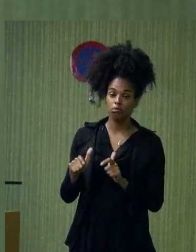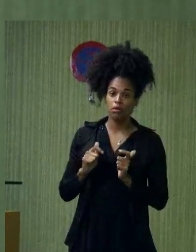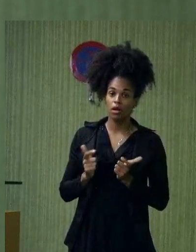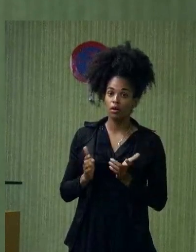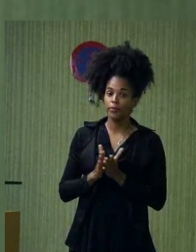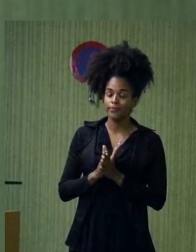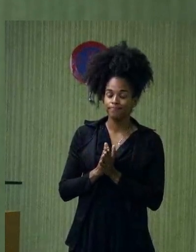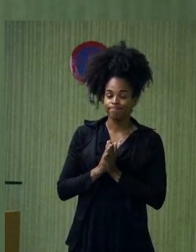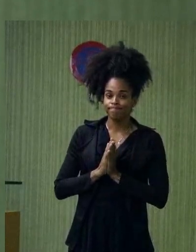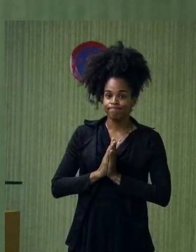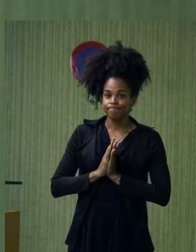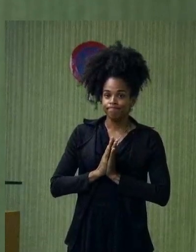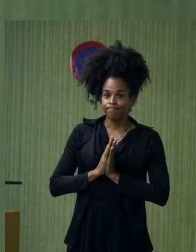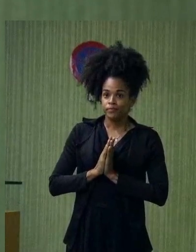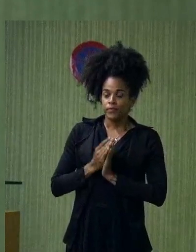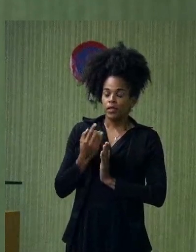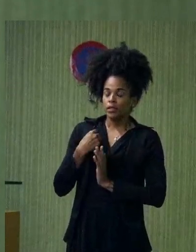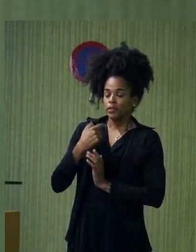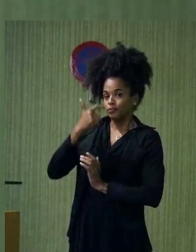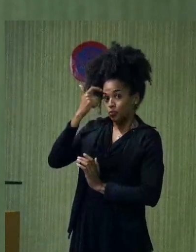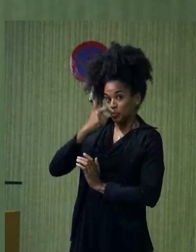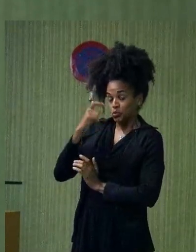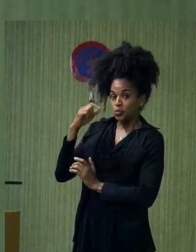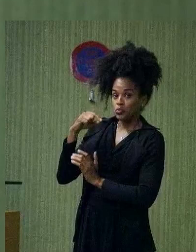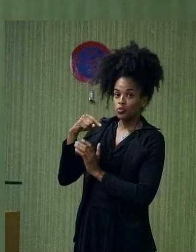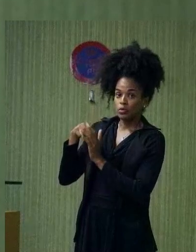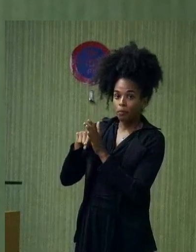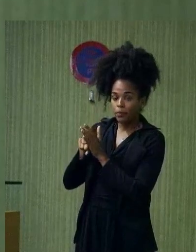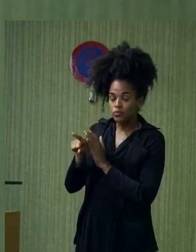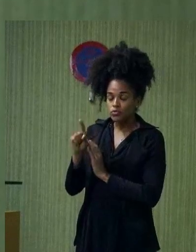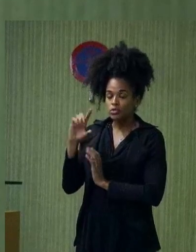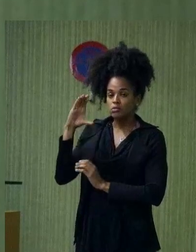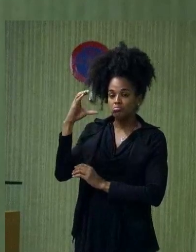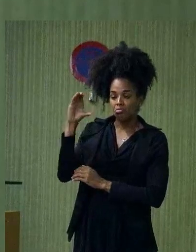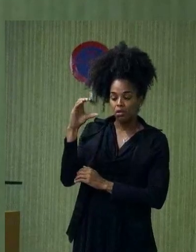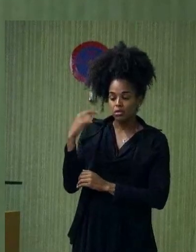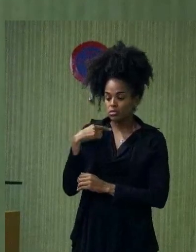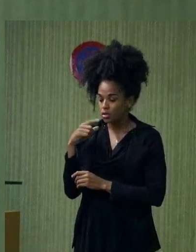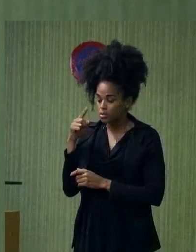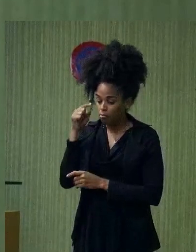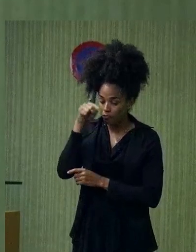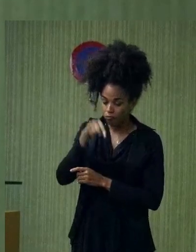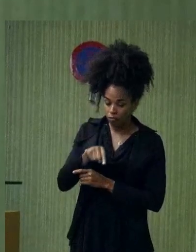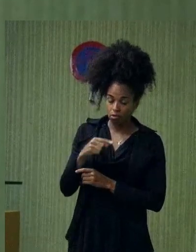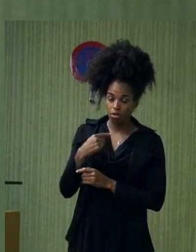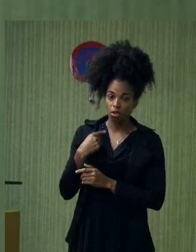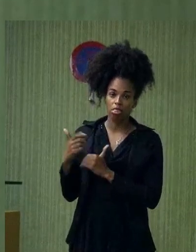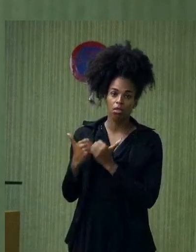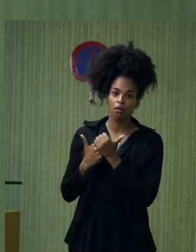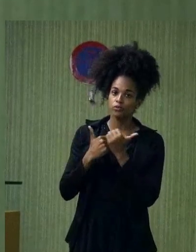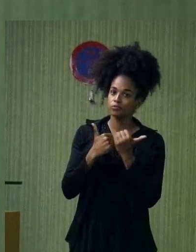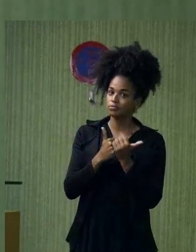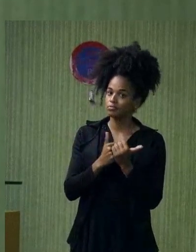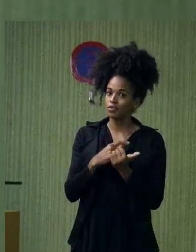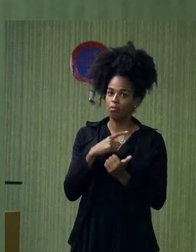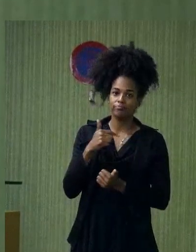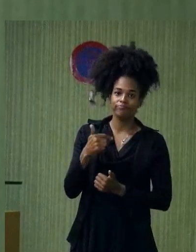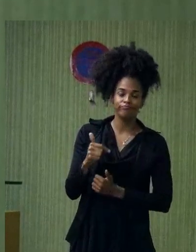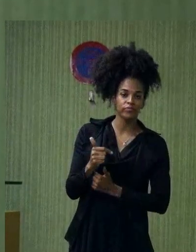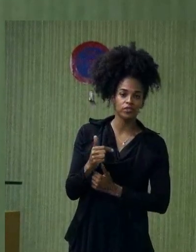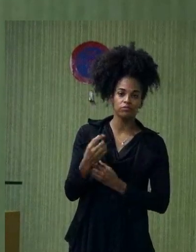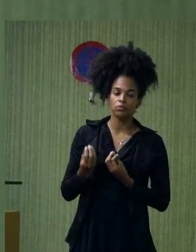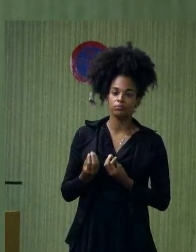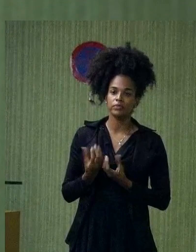eh os pesquisadores Disseram que foi foi muito difícil então essa esse efeito esse impacto foi terrível